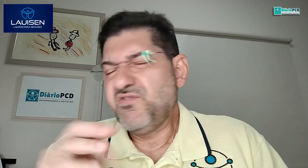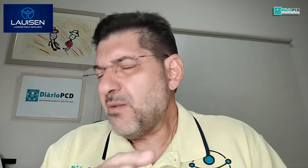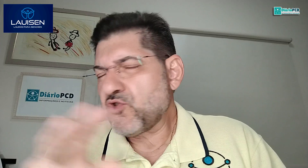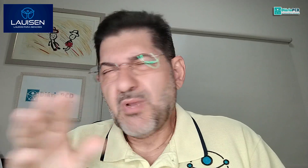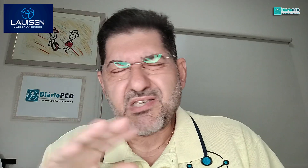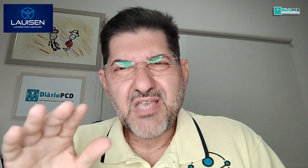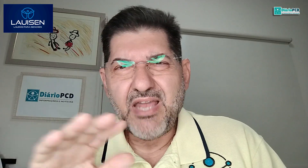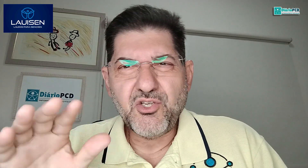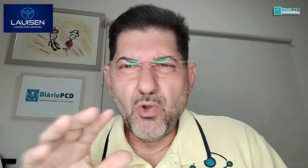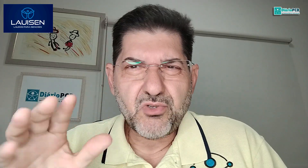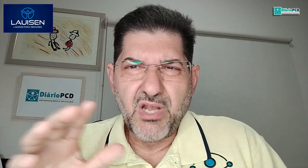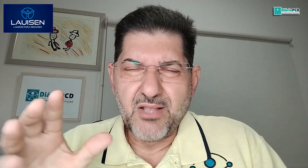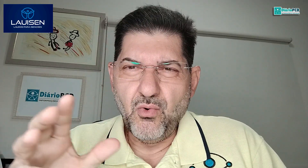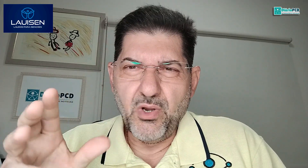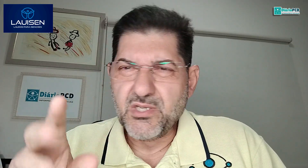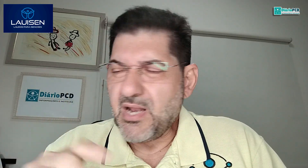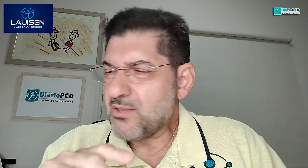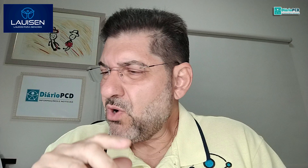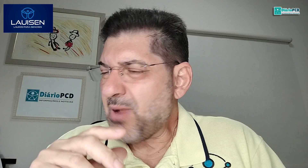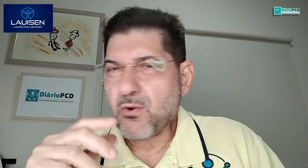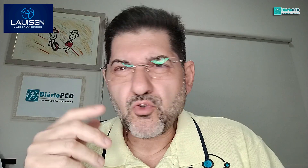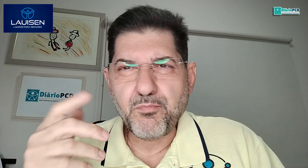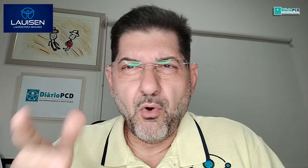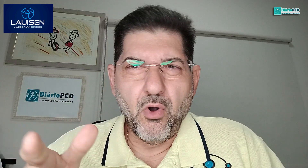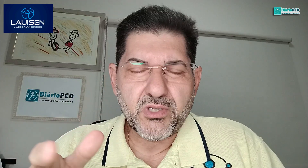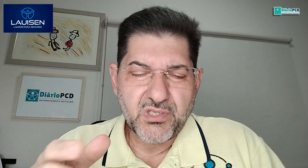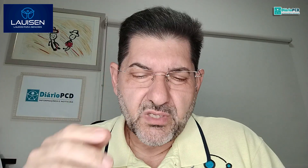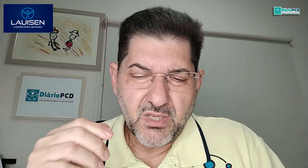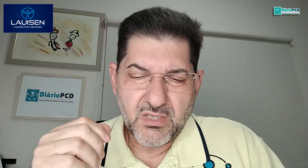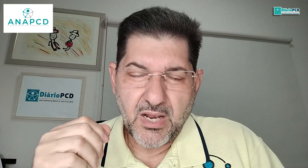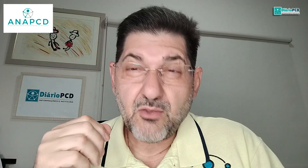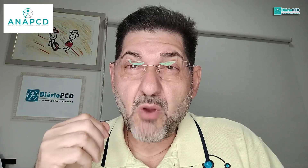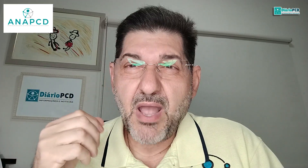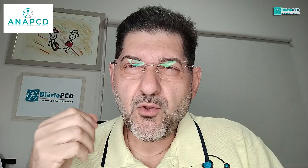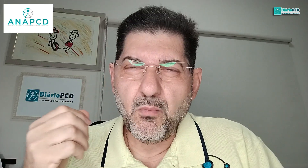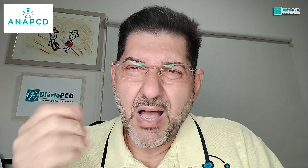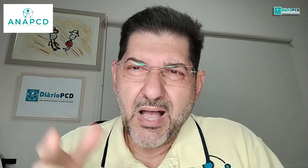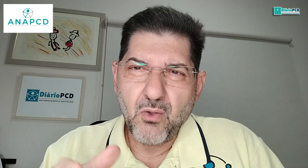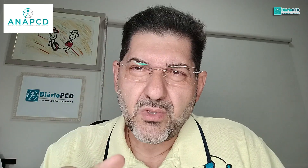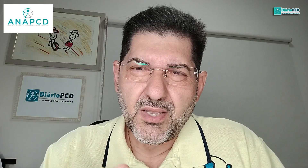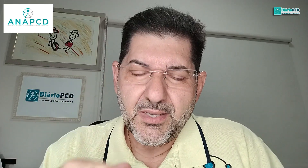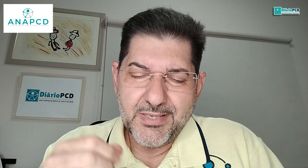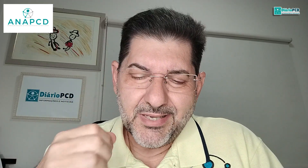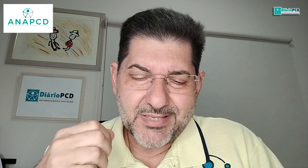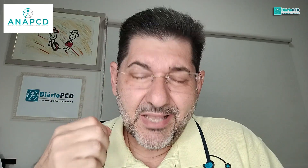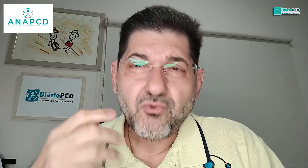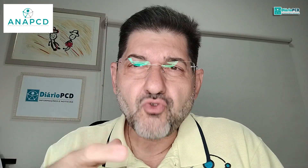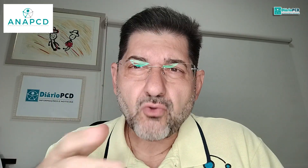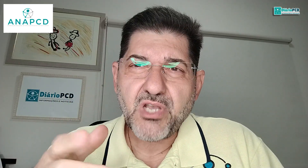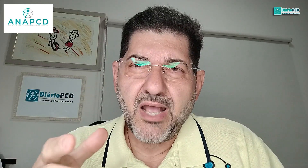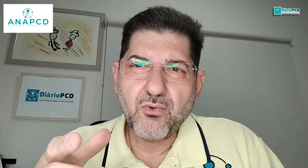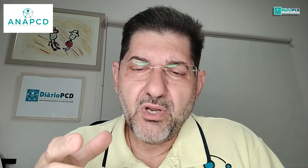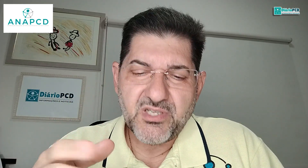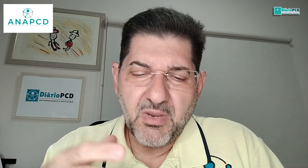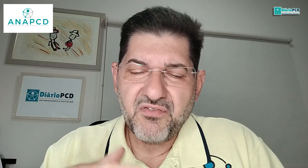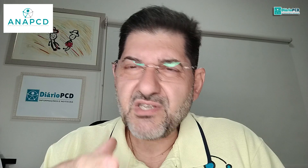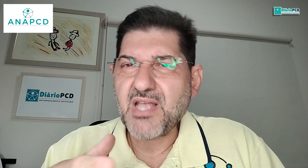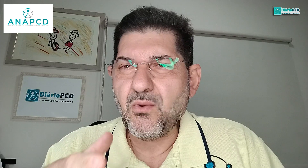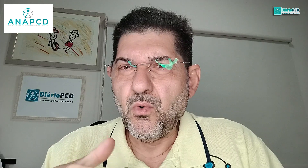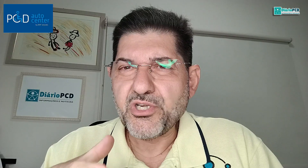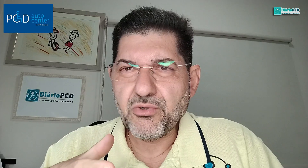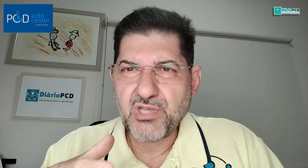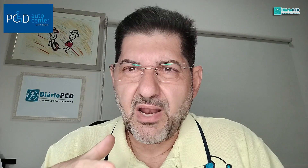Down. Tivemos uma série de outros senadores, senador Marcos Pontes, senador Magno Malta, tantos outros senadores